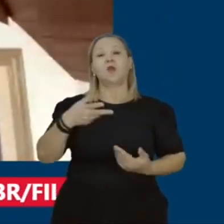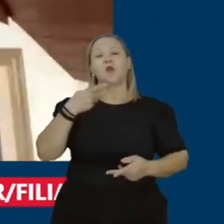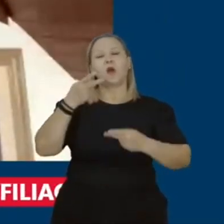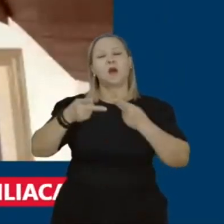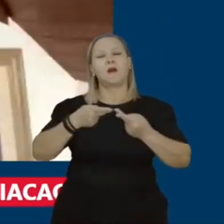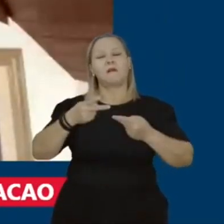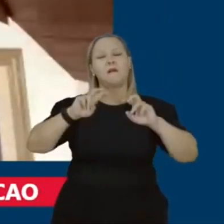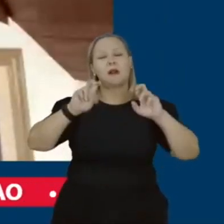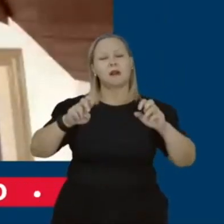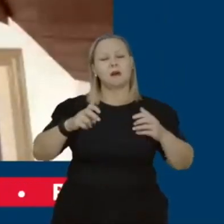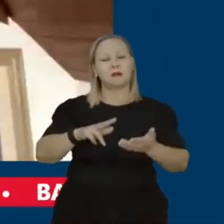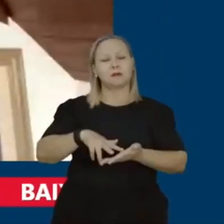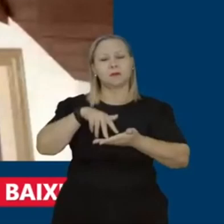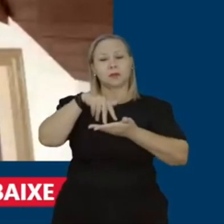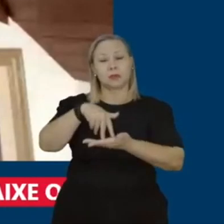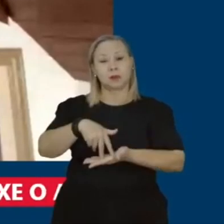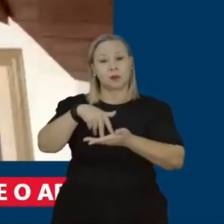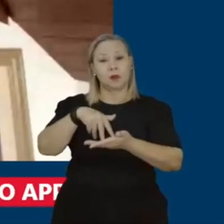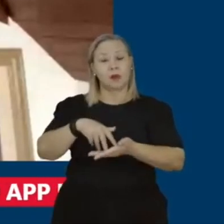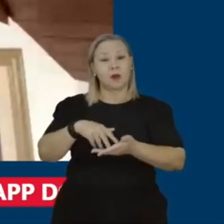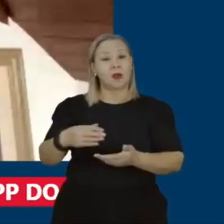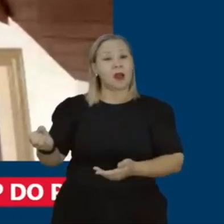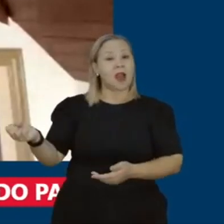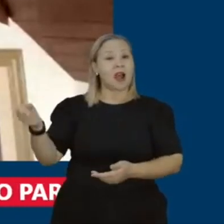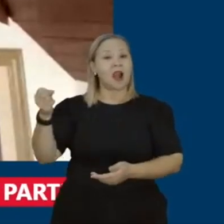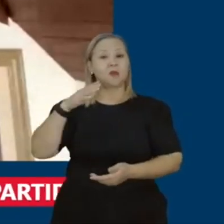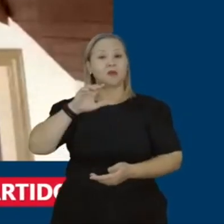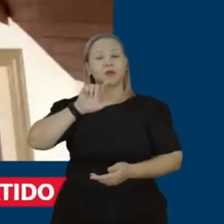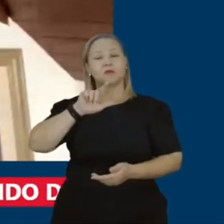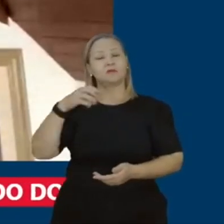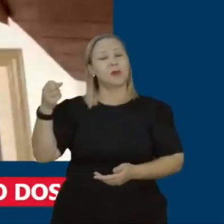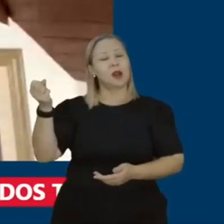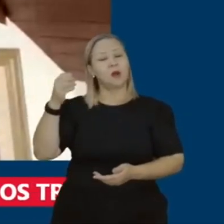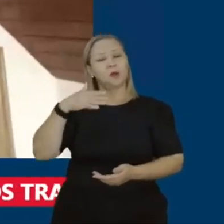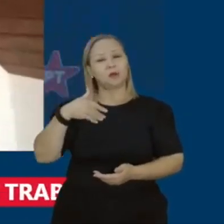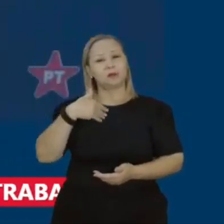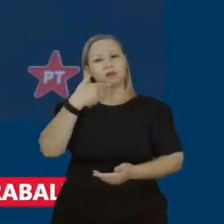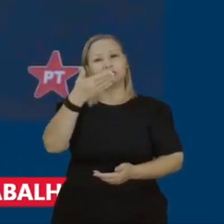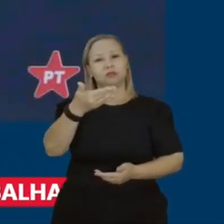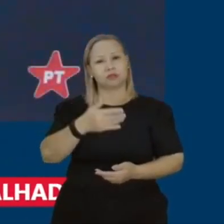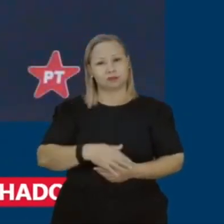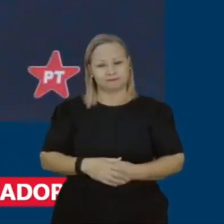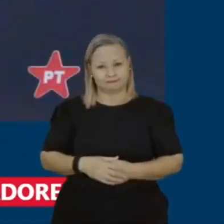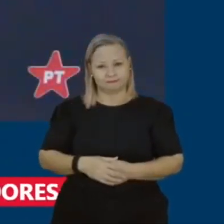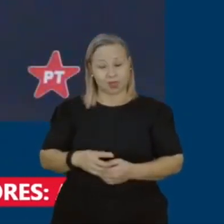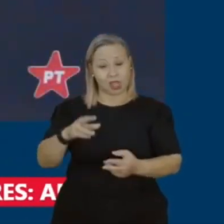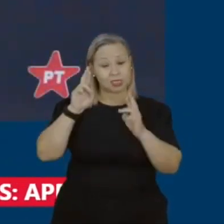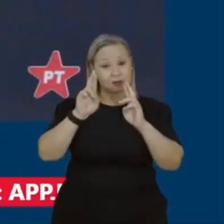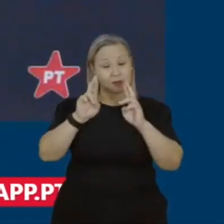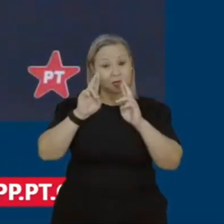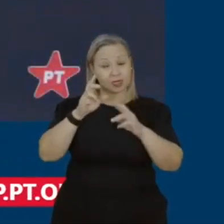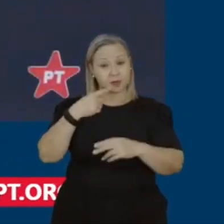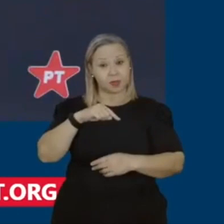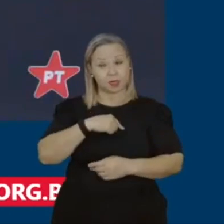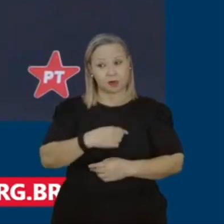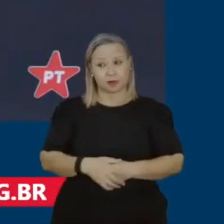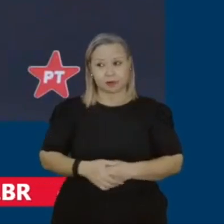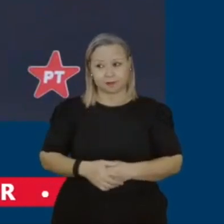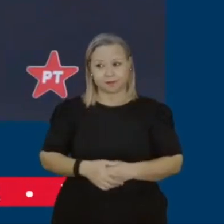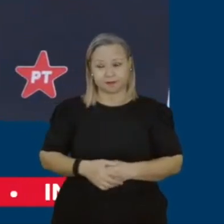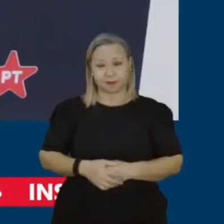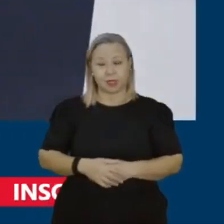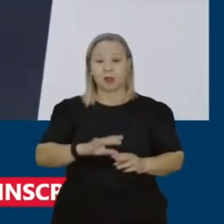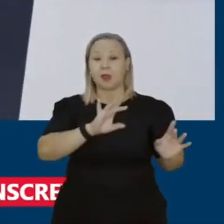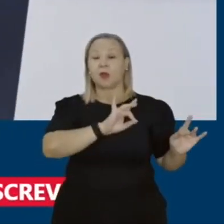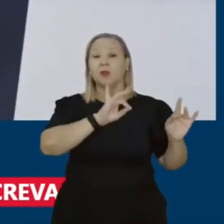do túnel para todos os brasileiros patriotas. Ontem nós assistimos, né, a desistência do Adriano Pires